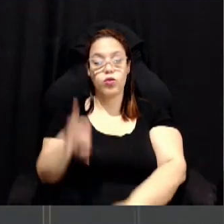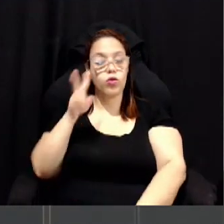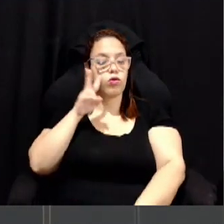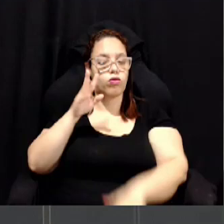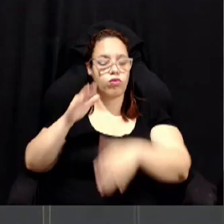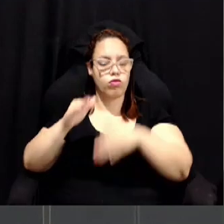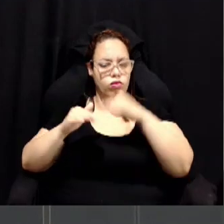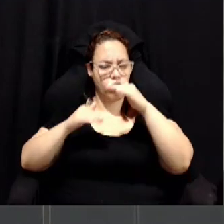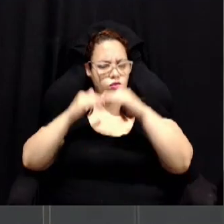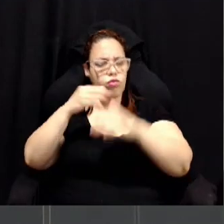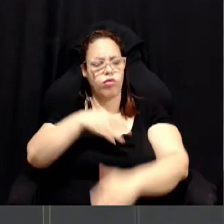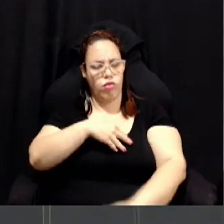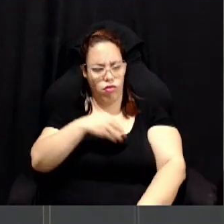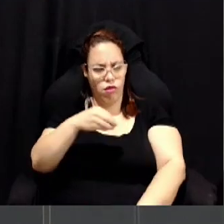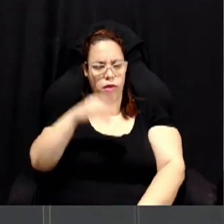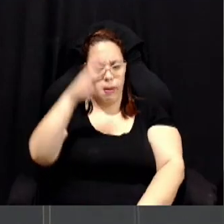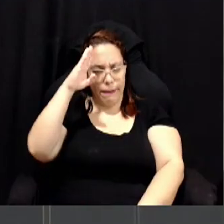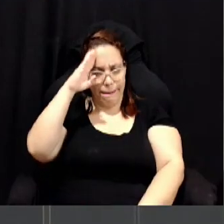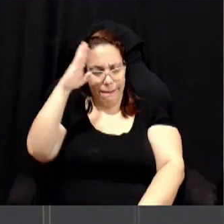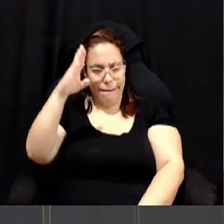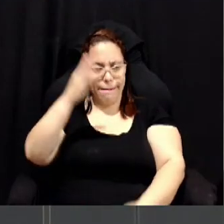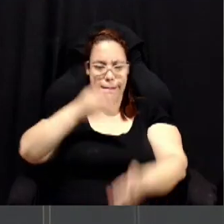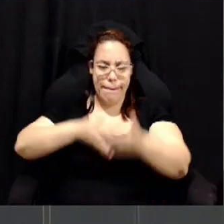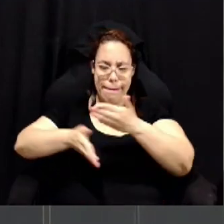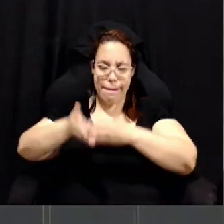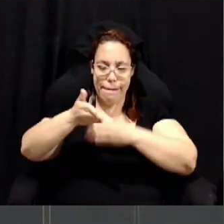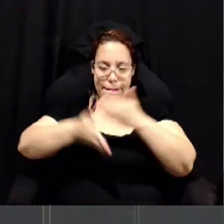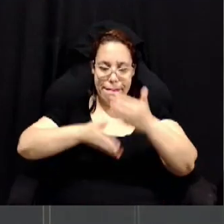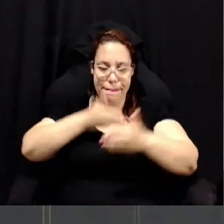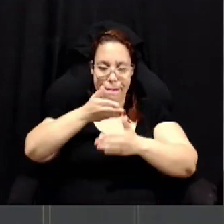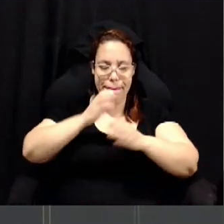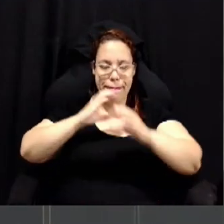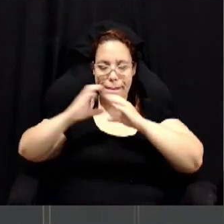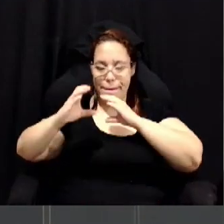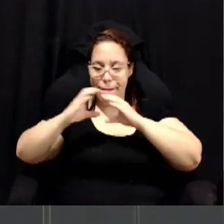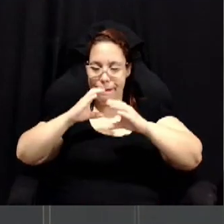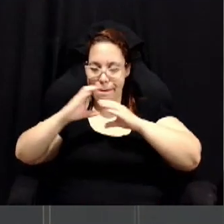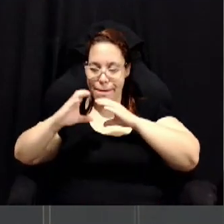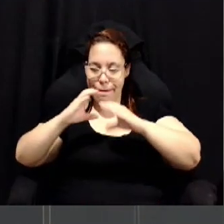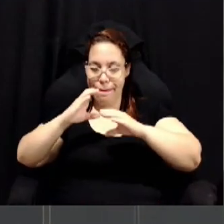filha, principalmente na interação social, na comunicação, que são as áreas que